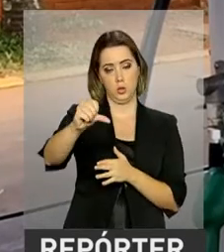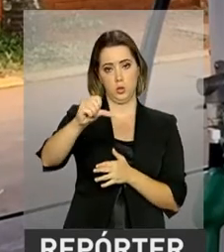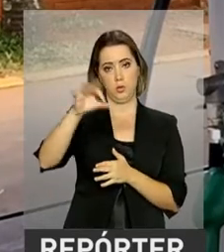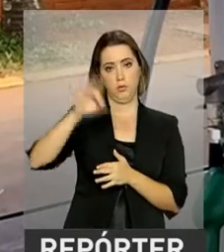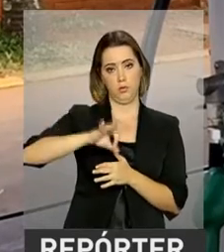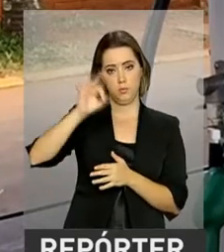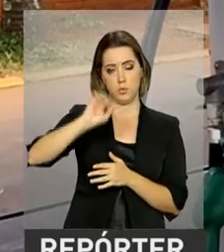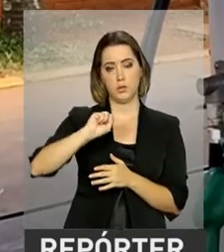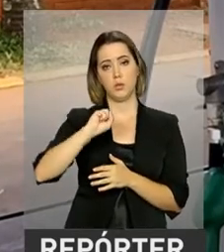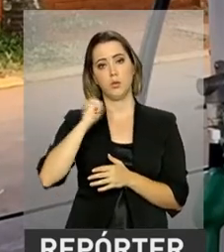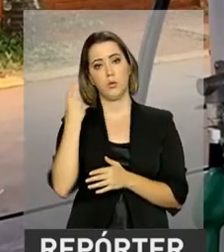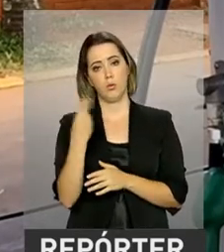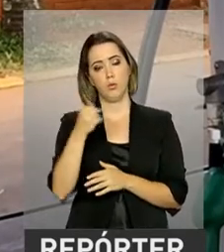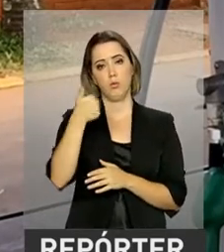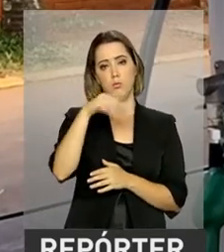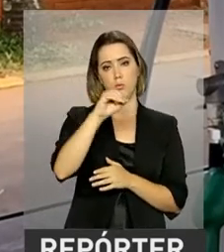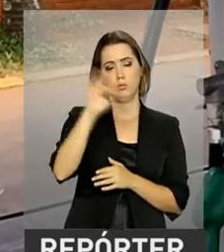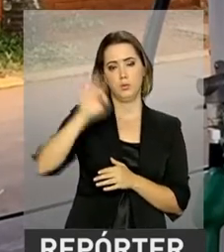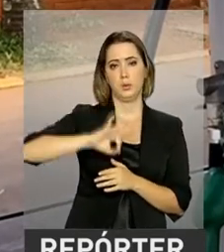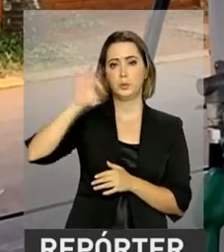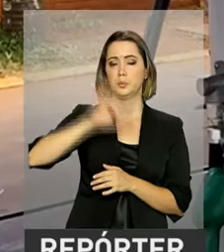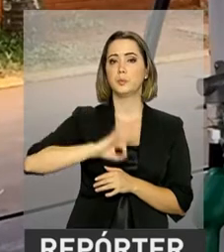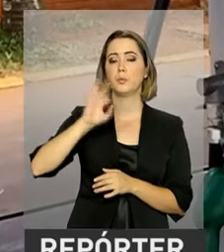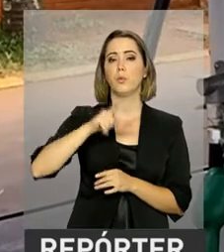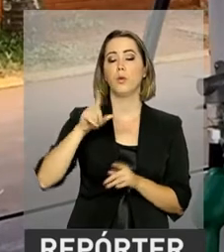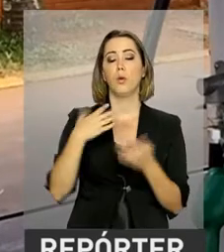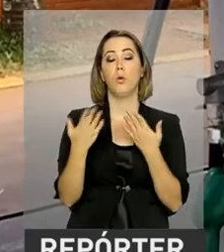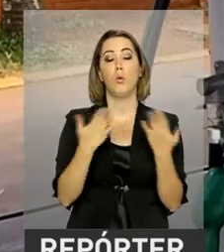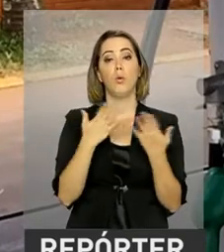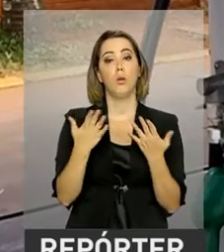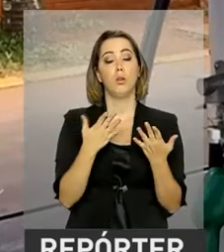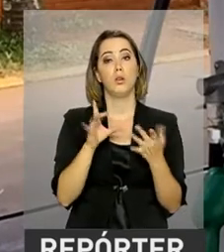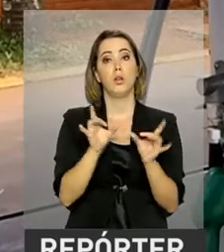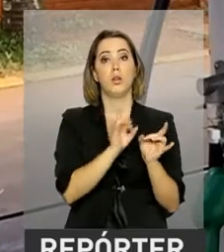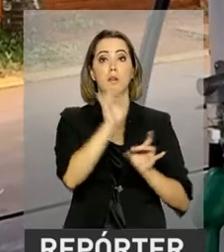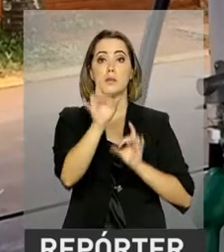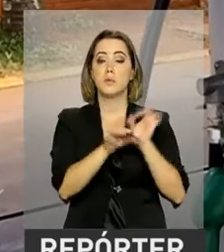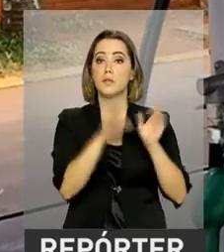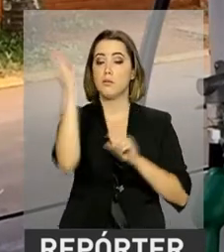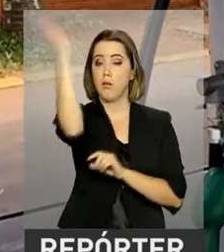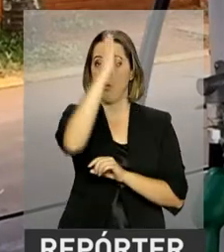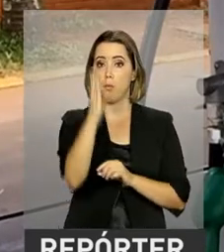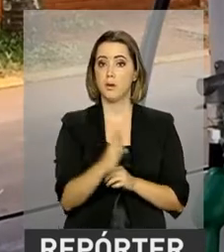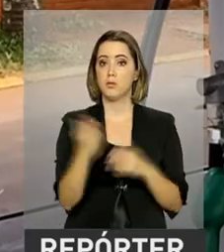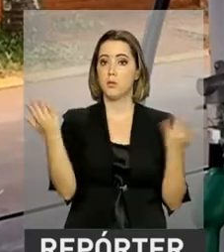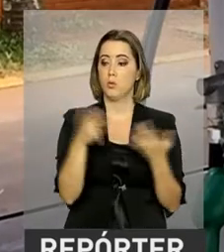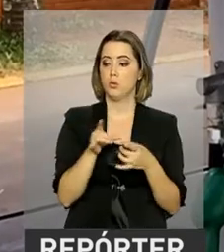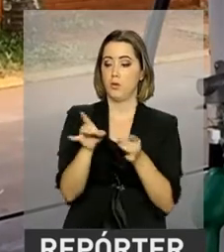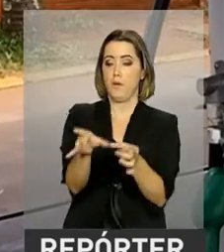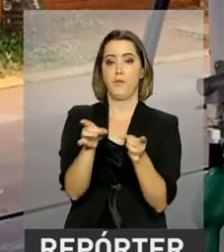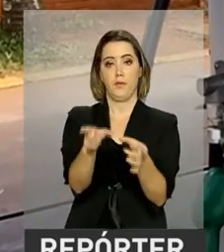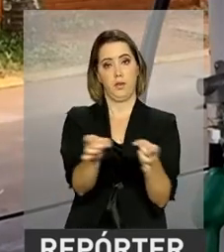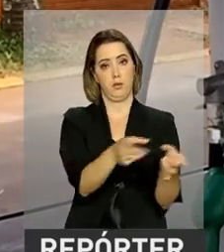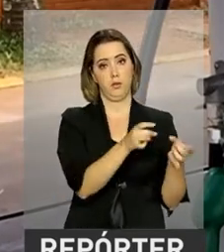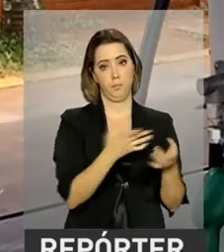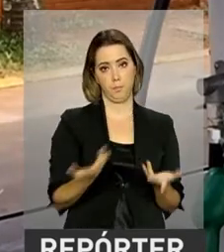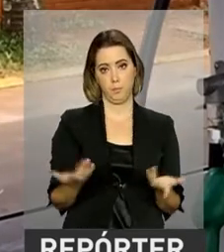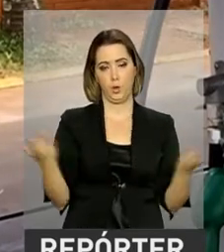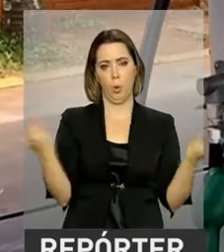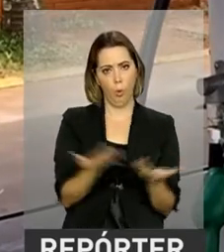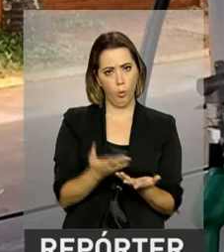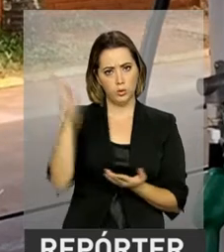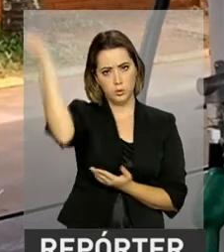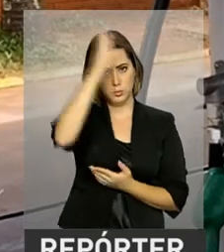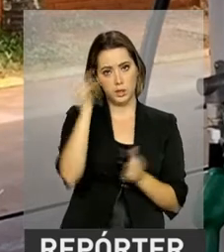cento essa adição de biodiesel coloca o brasil em destaque no mercado internacional do produto atualmente brasil estados unidos são os dois maiores